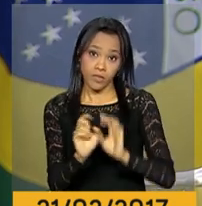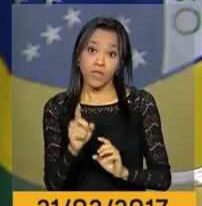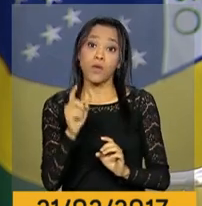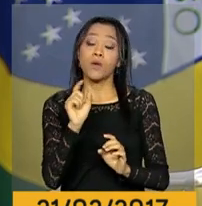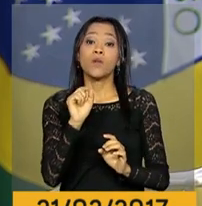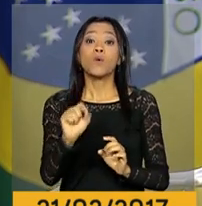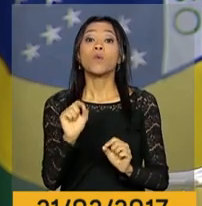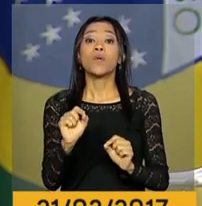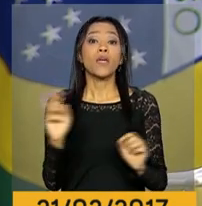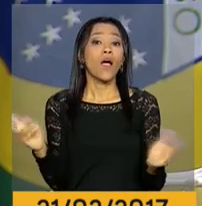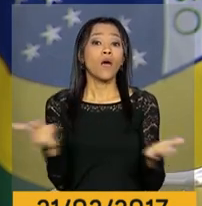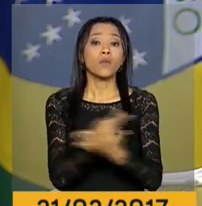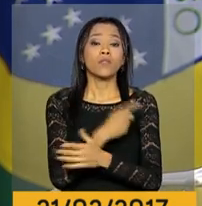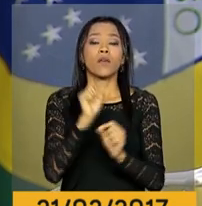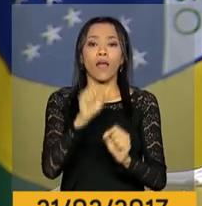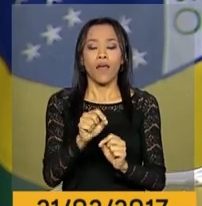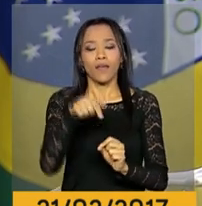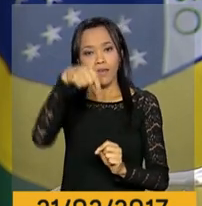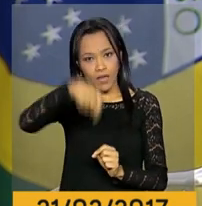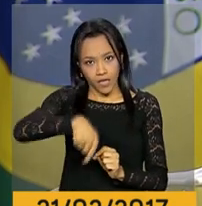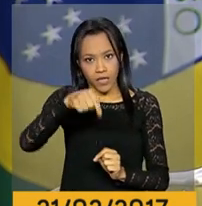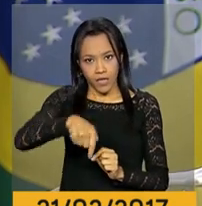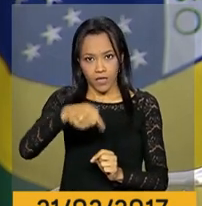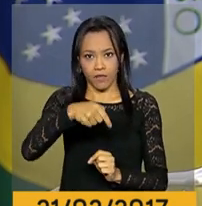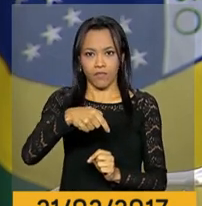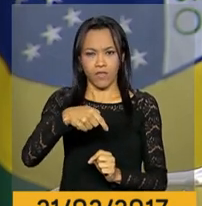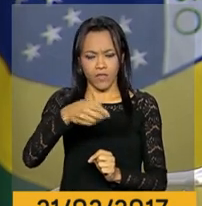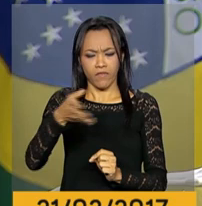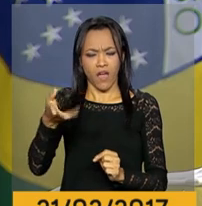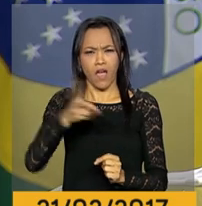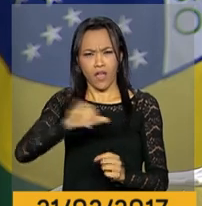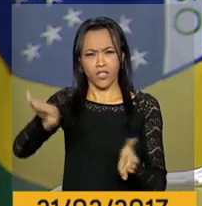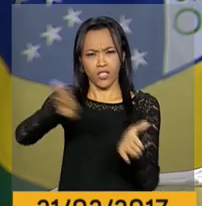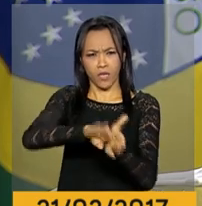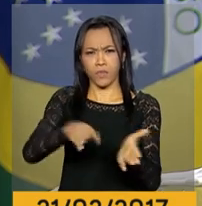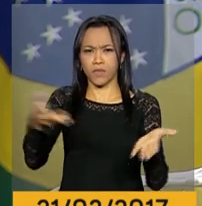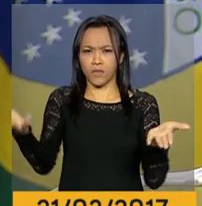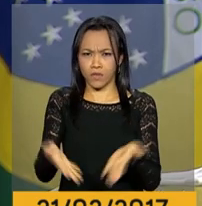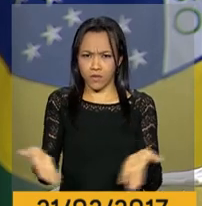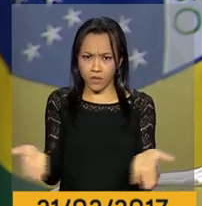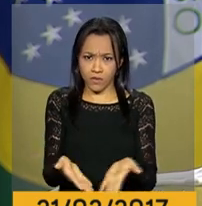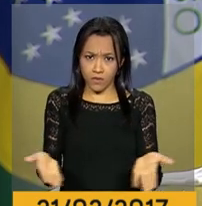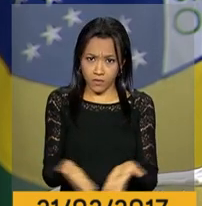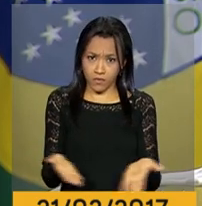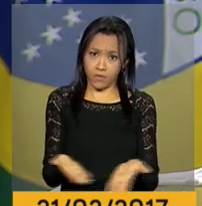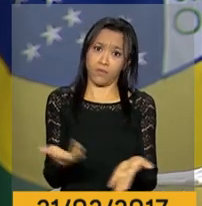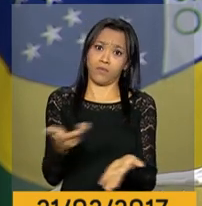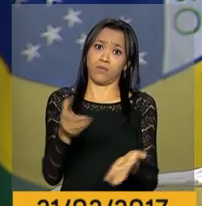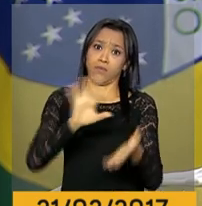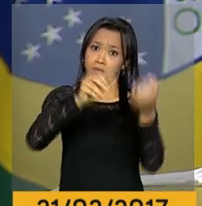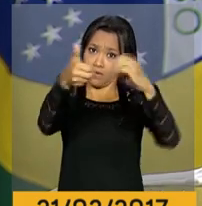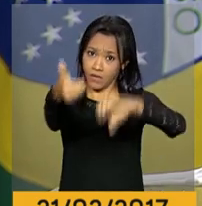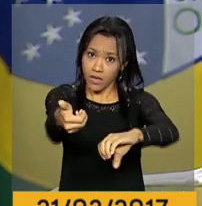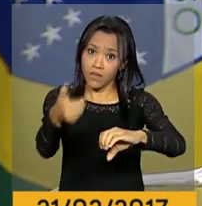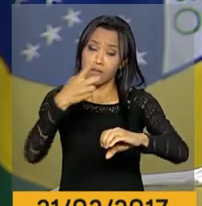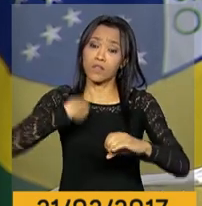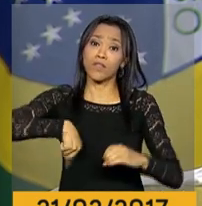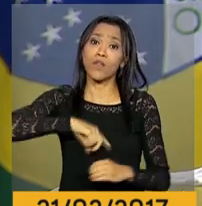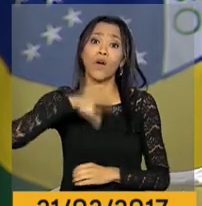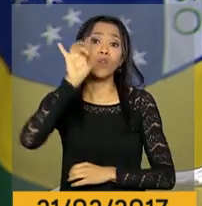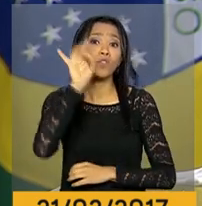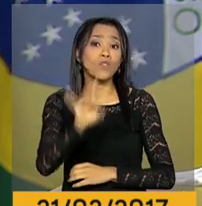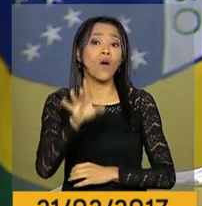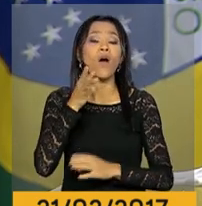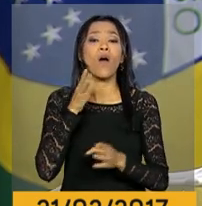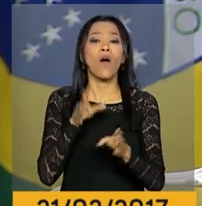a tentar aprovar um projeto que deverá chegar hoje ao congresso nacional tendo em vista que nós só poder